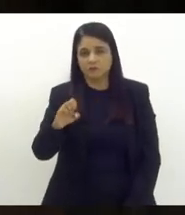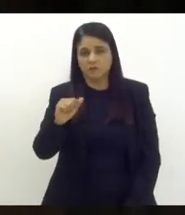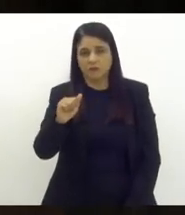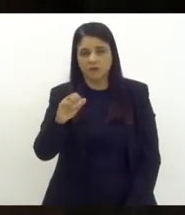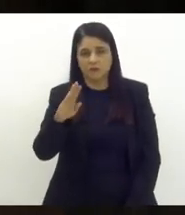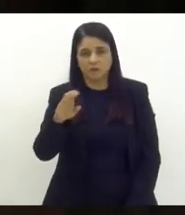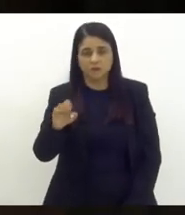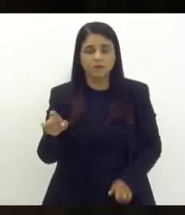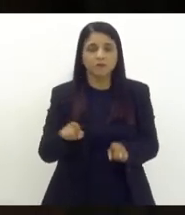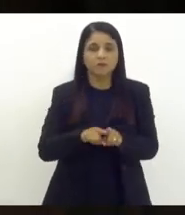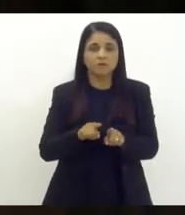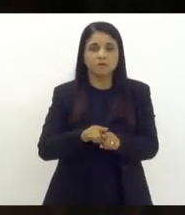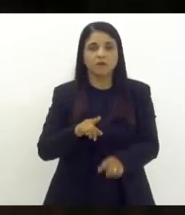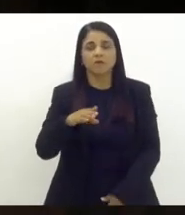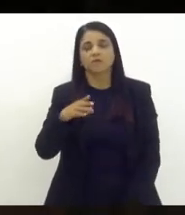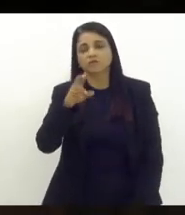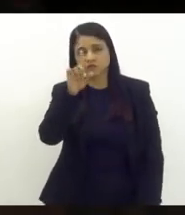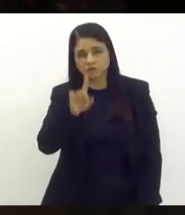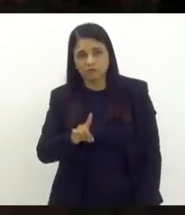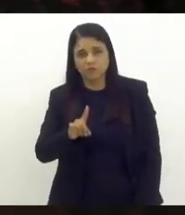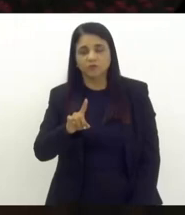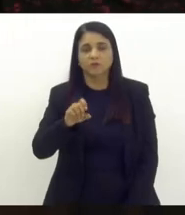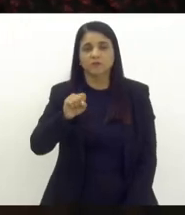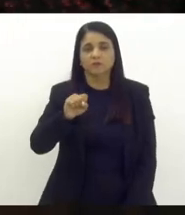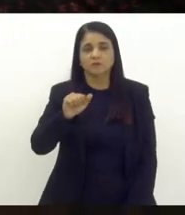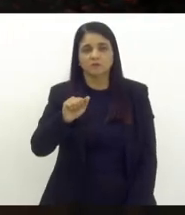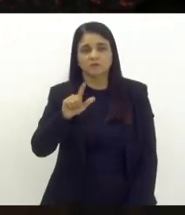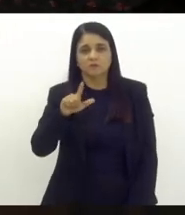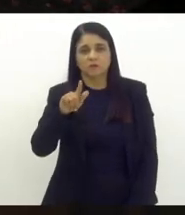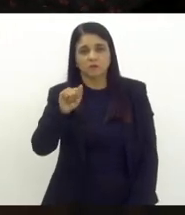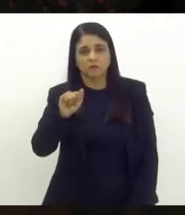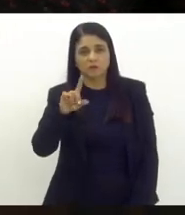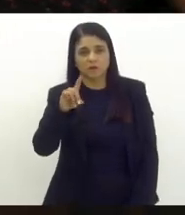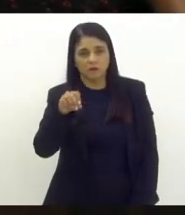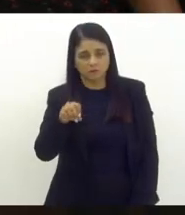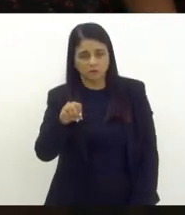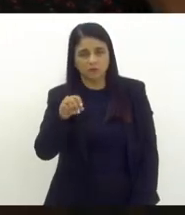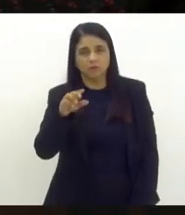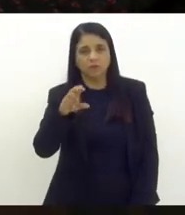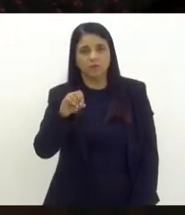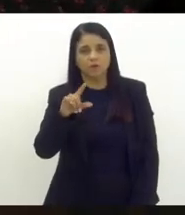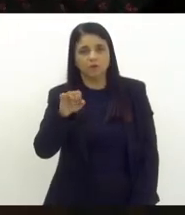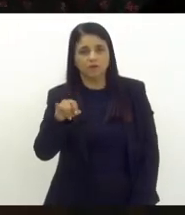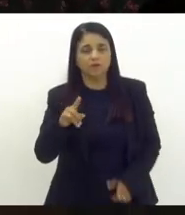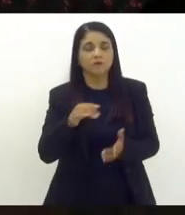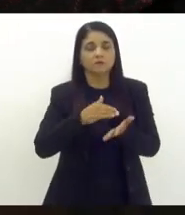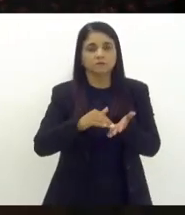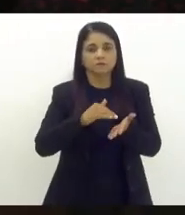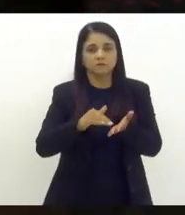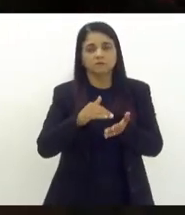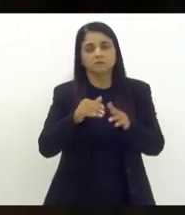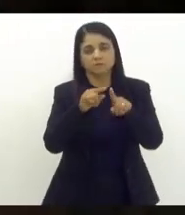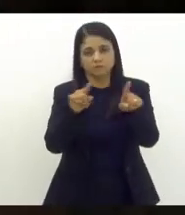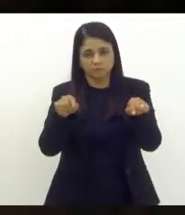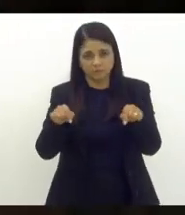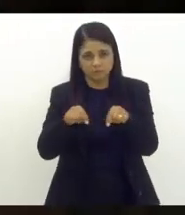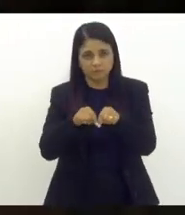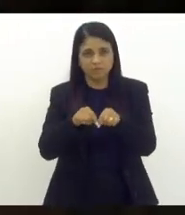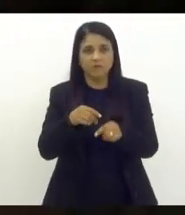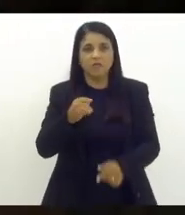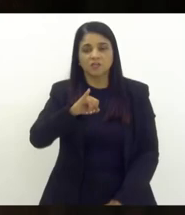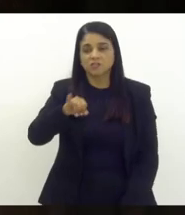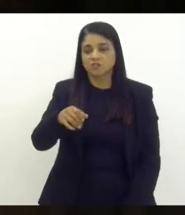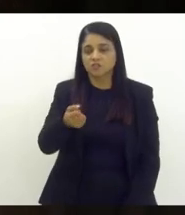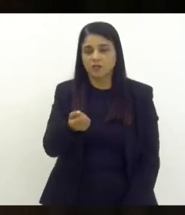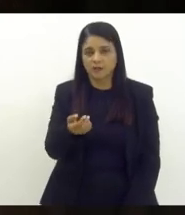Universidade Salgado de Oliveira Lucas Maia chefe de gabinete Vereador Jair da Mendes